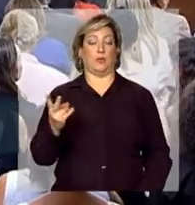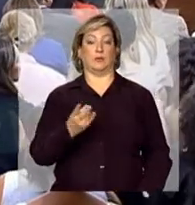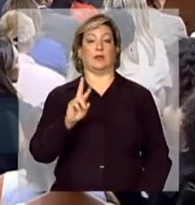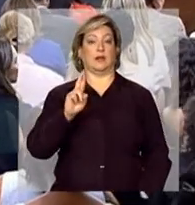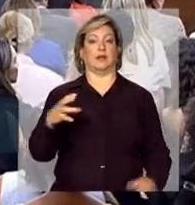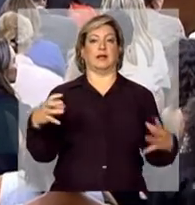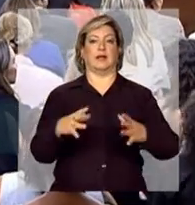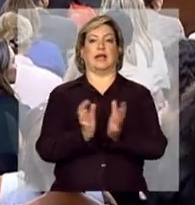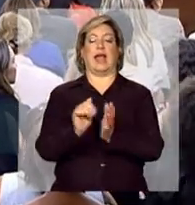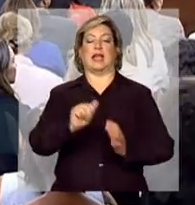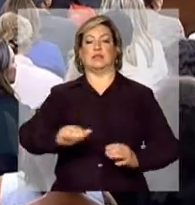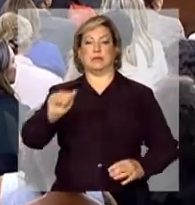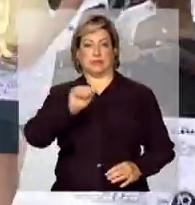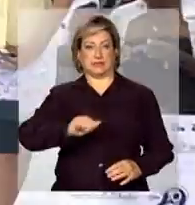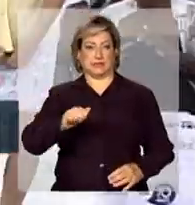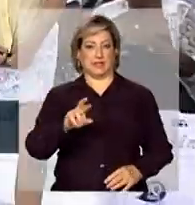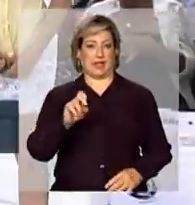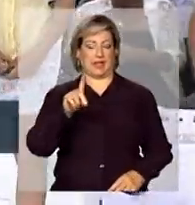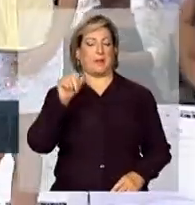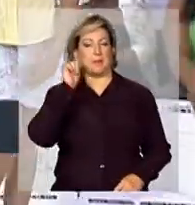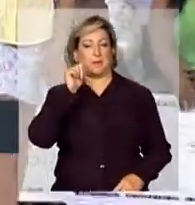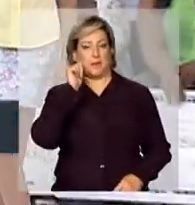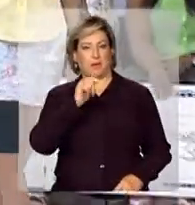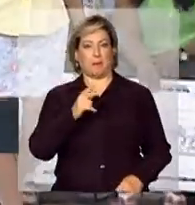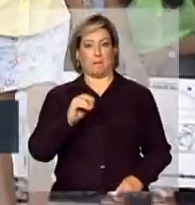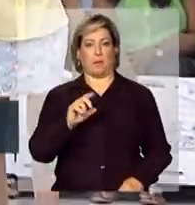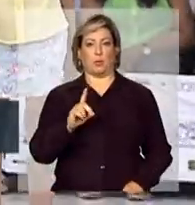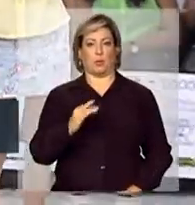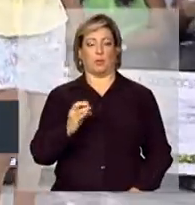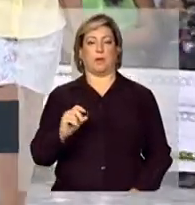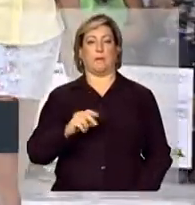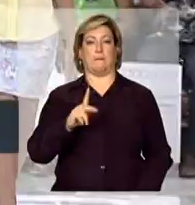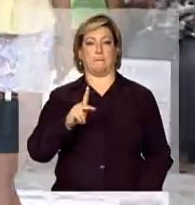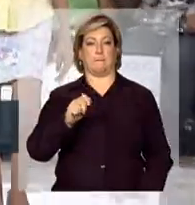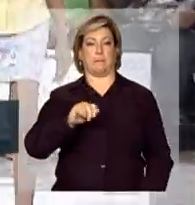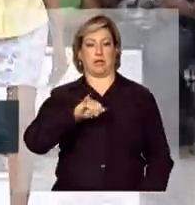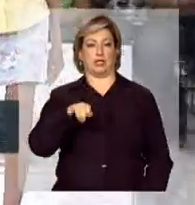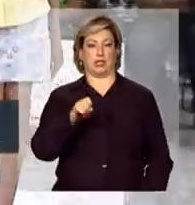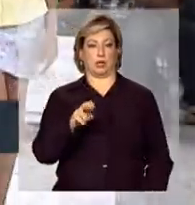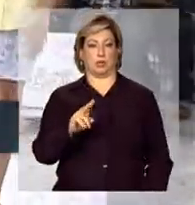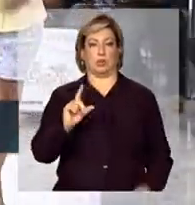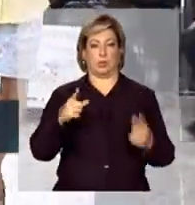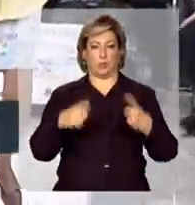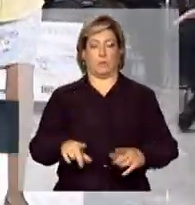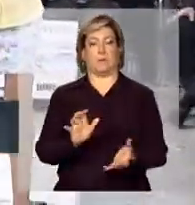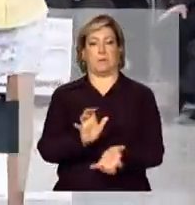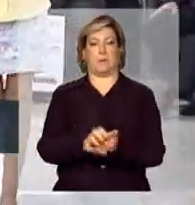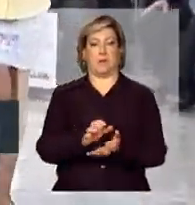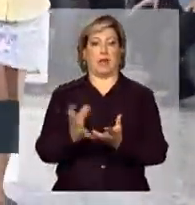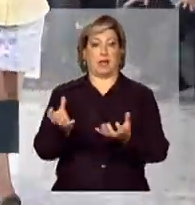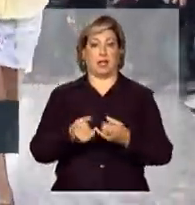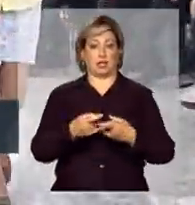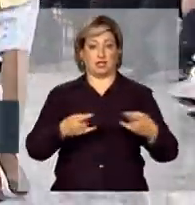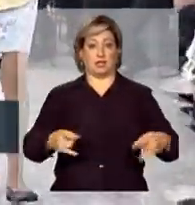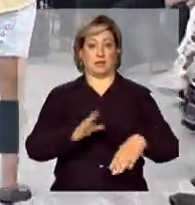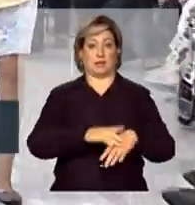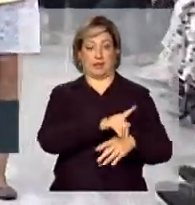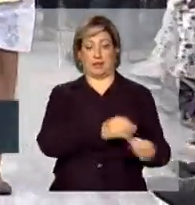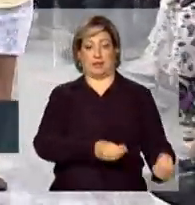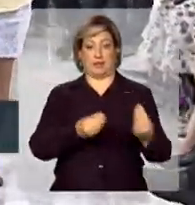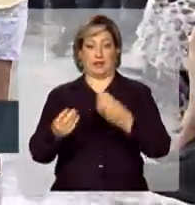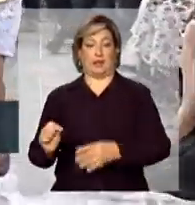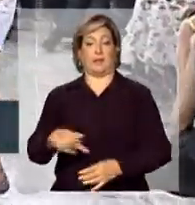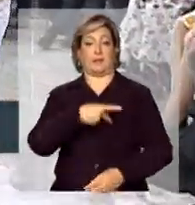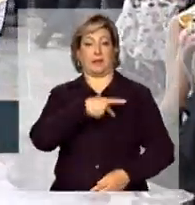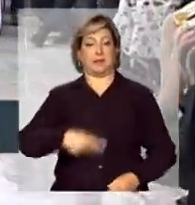representantes da associação da rede de mulheres produtoras do Pajeú em Pernambuco para receber o cheque das mãos do